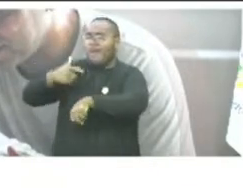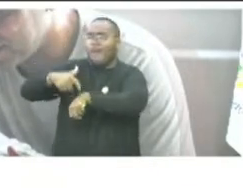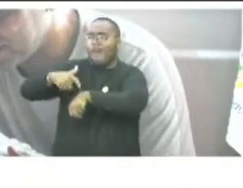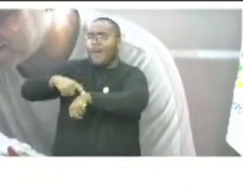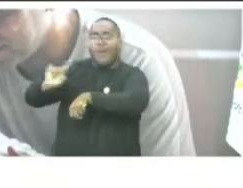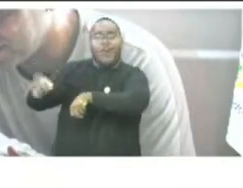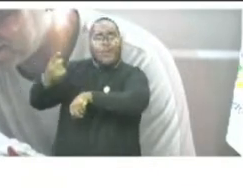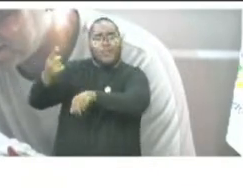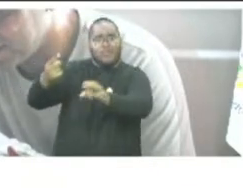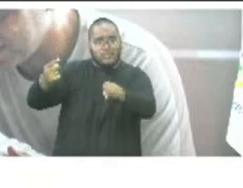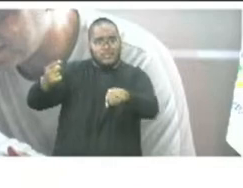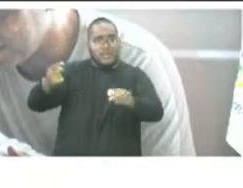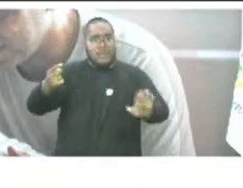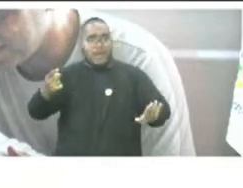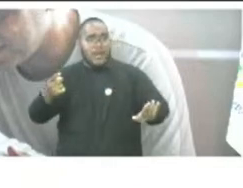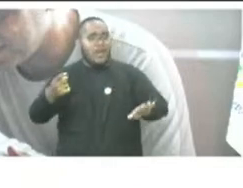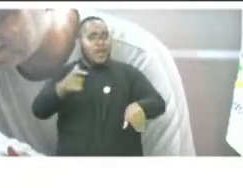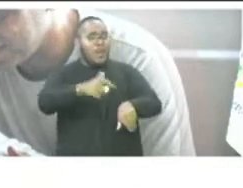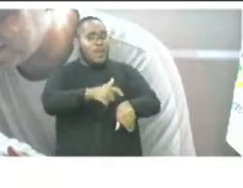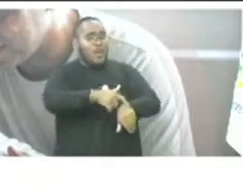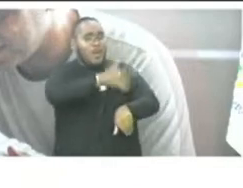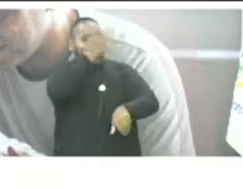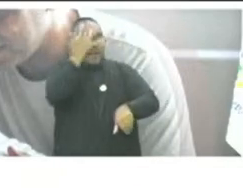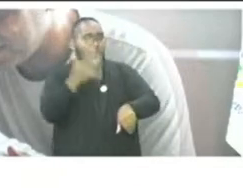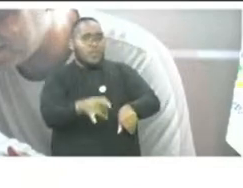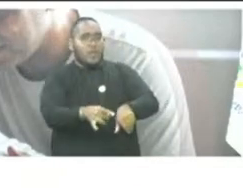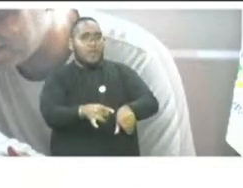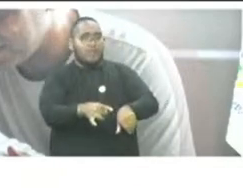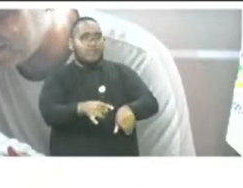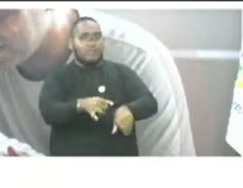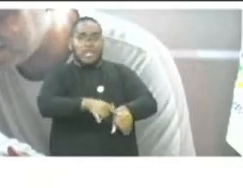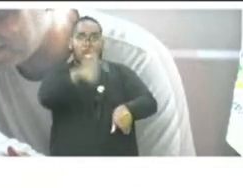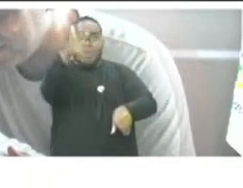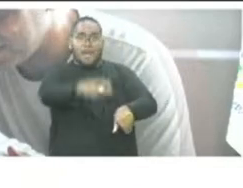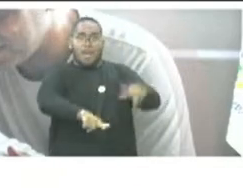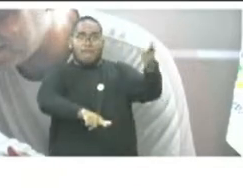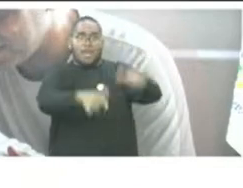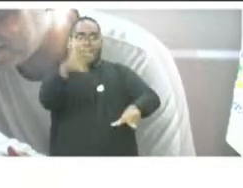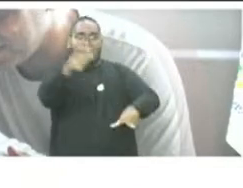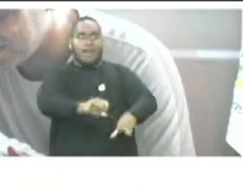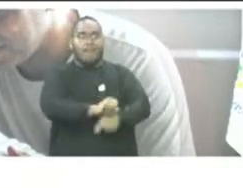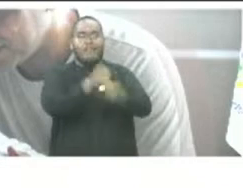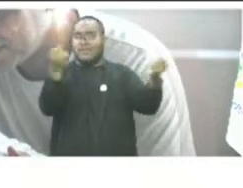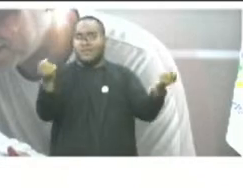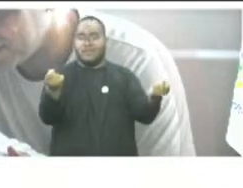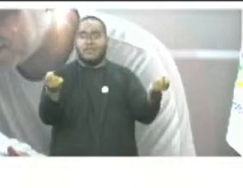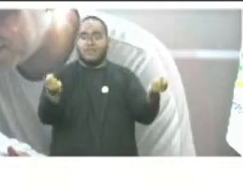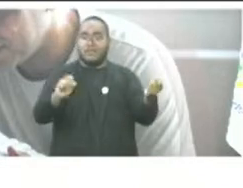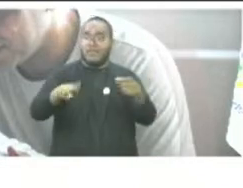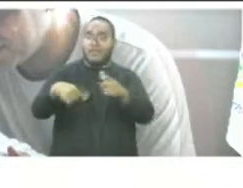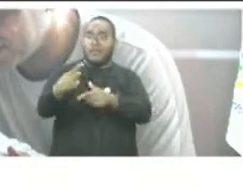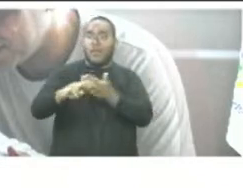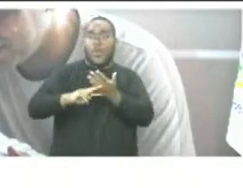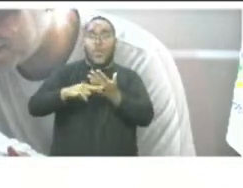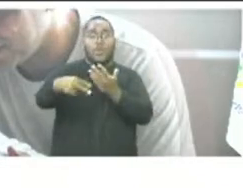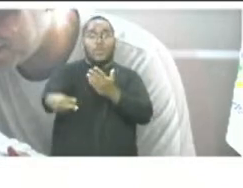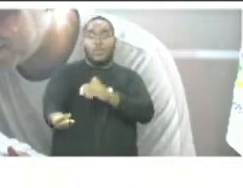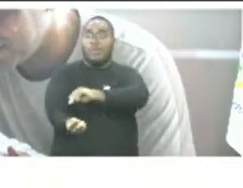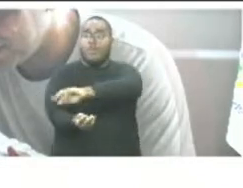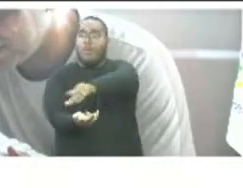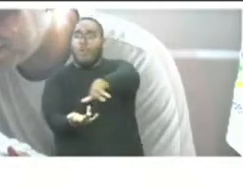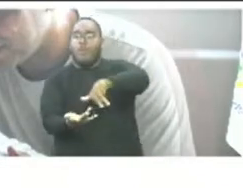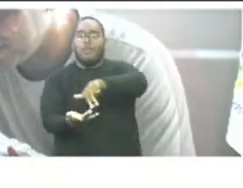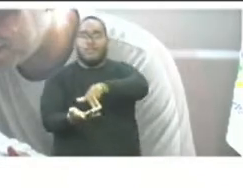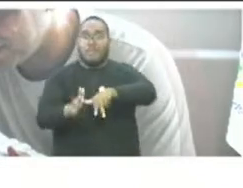de vida de uma pessoa, eu não tenho como repetir. E eu posso ter consequências das mais diversas possíveis, dependendo